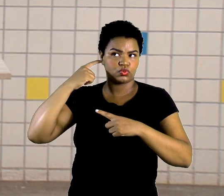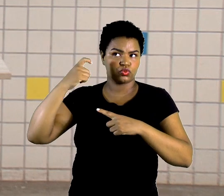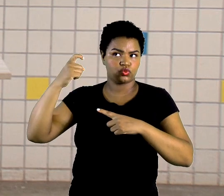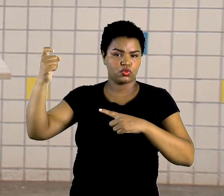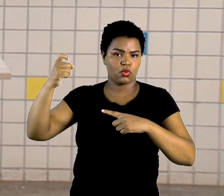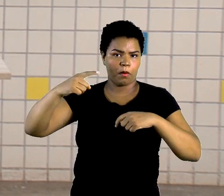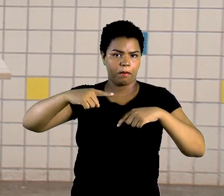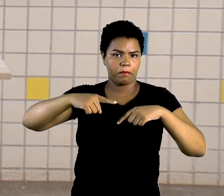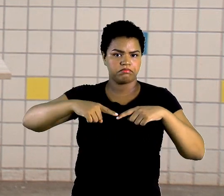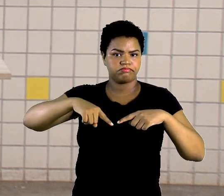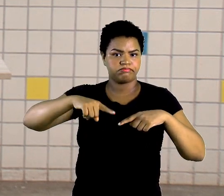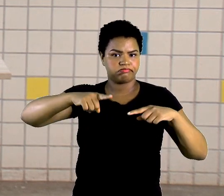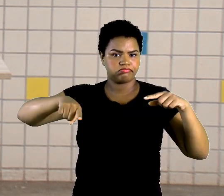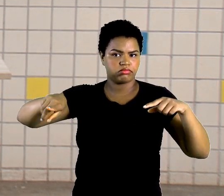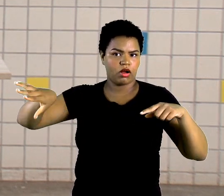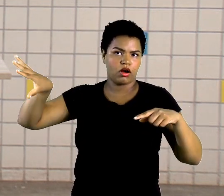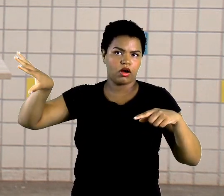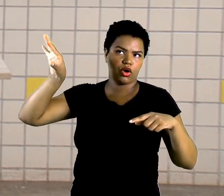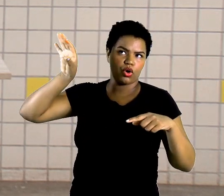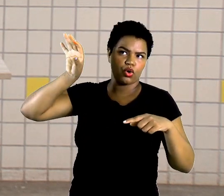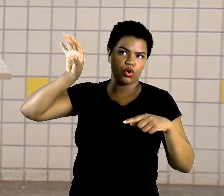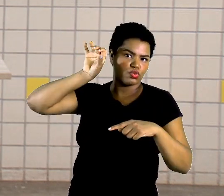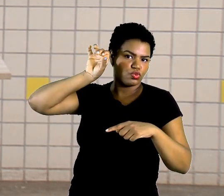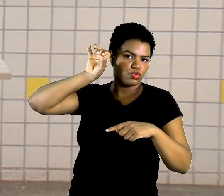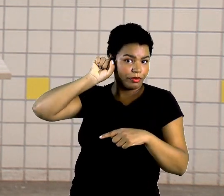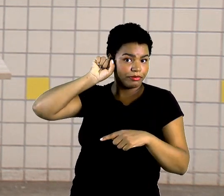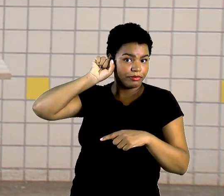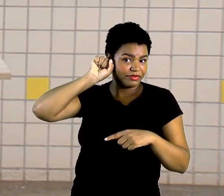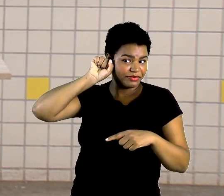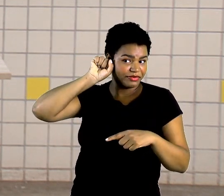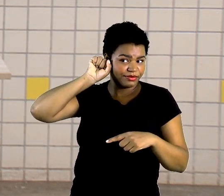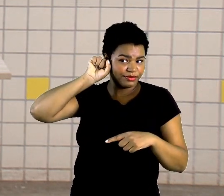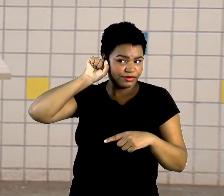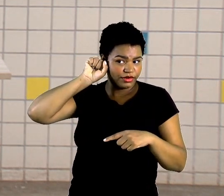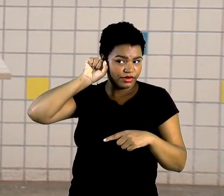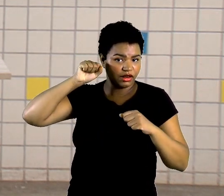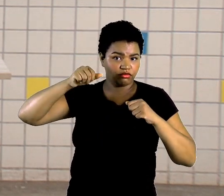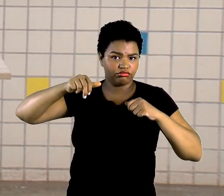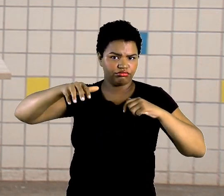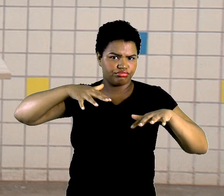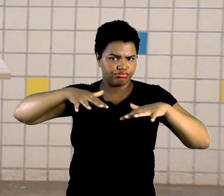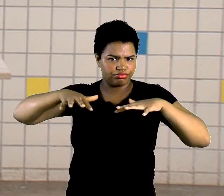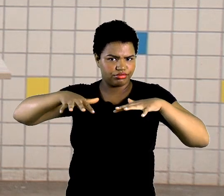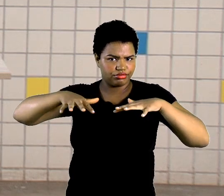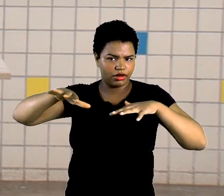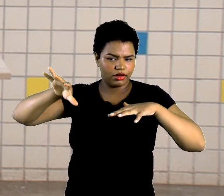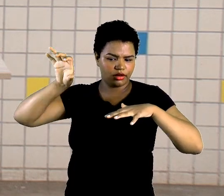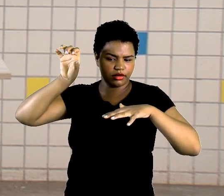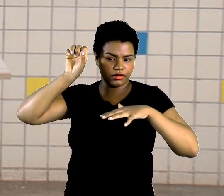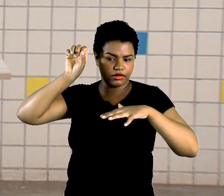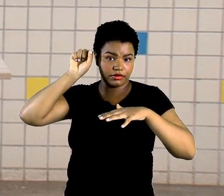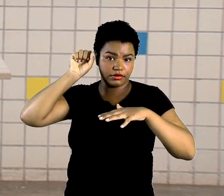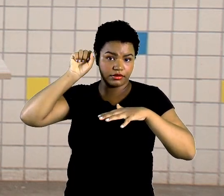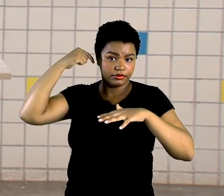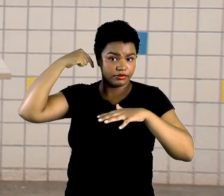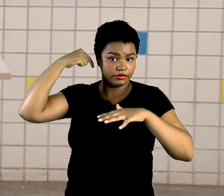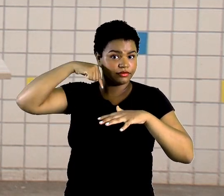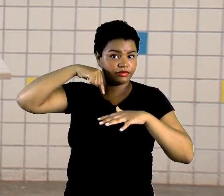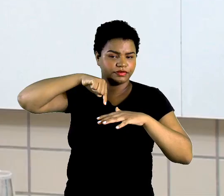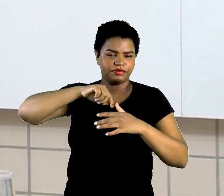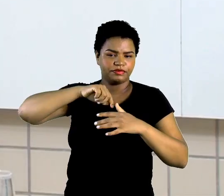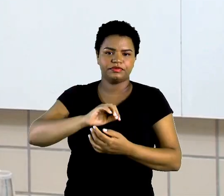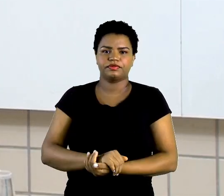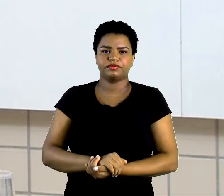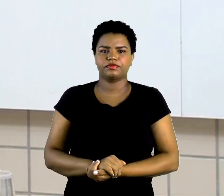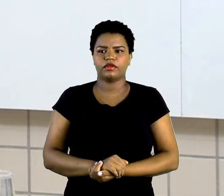esse som. Capta aqui na nossa orelha e essa vibração ela vai entrar. Observe esse desenho que a professora